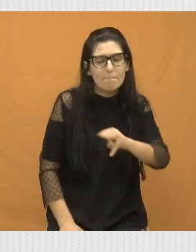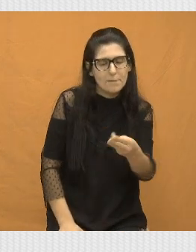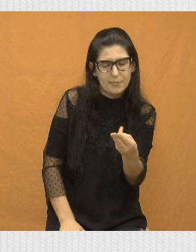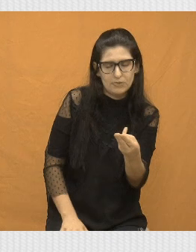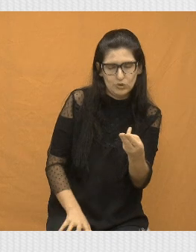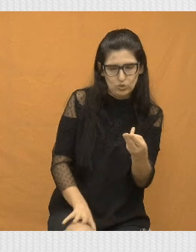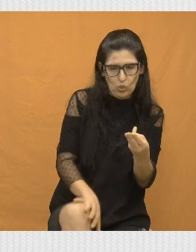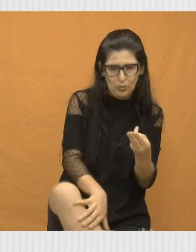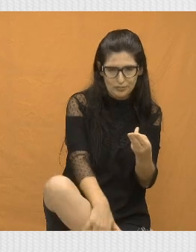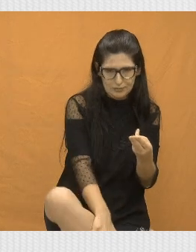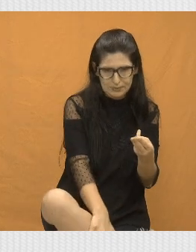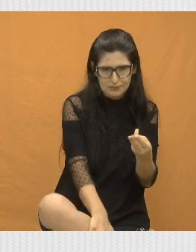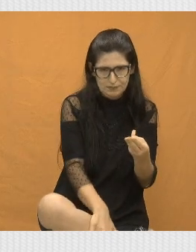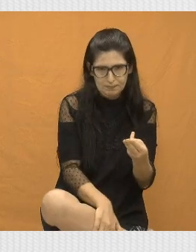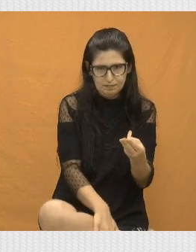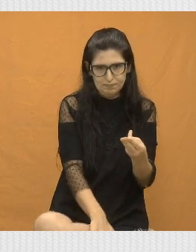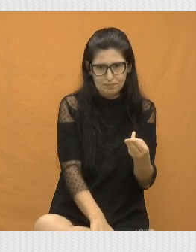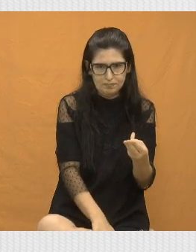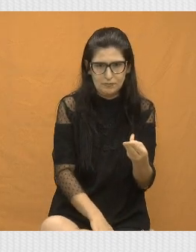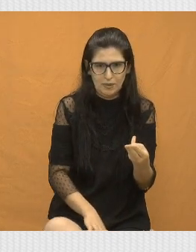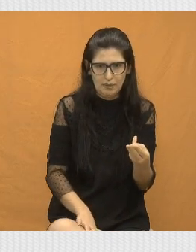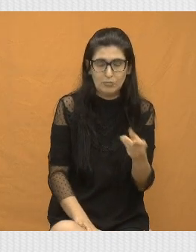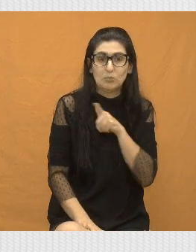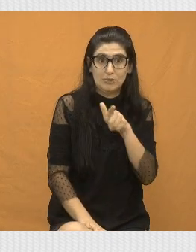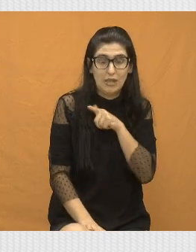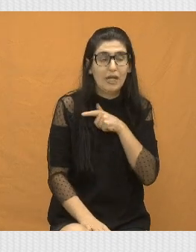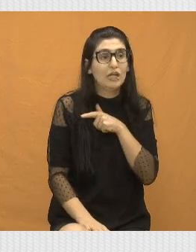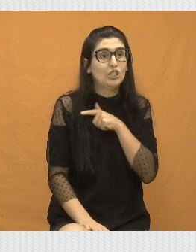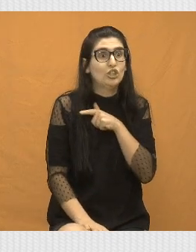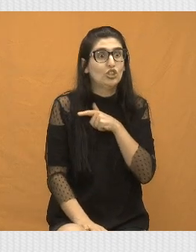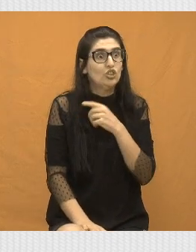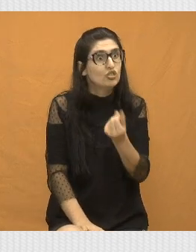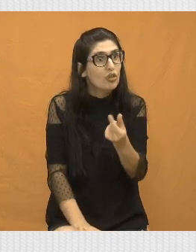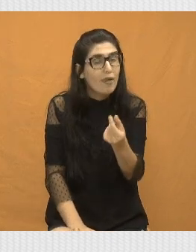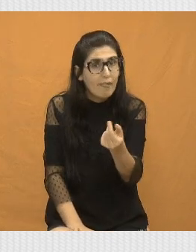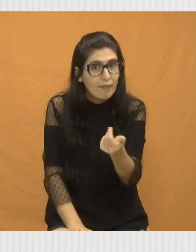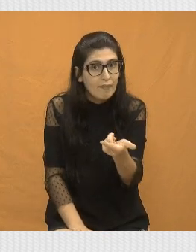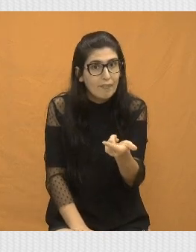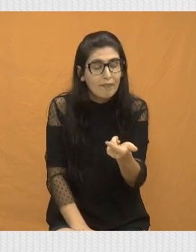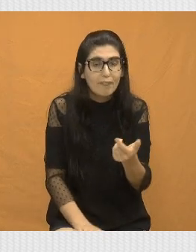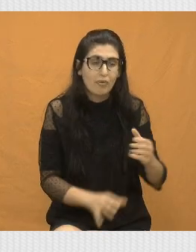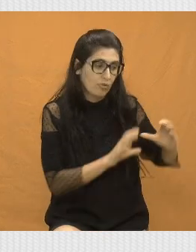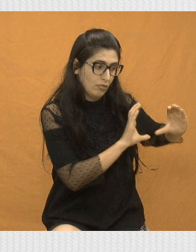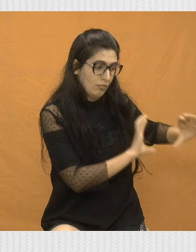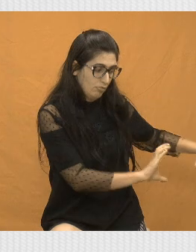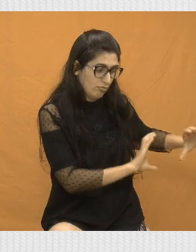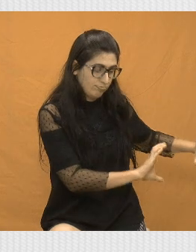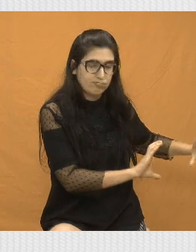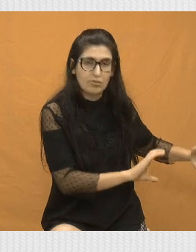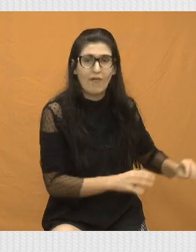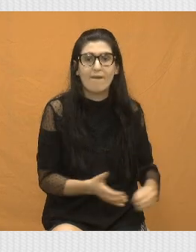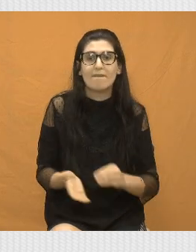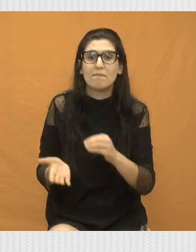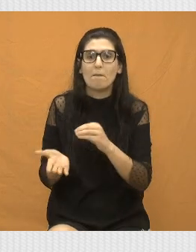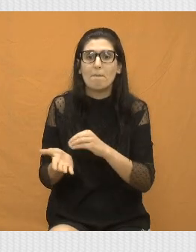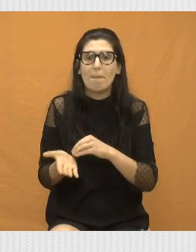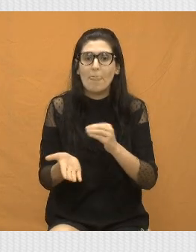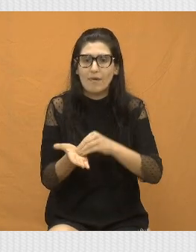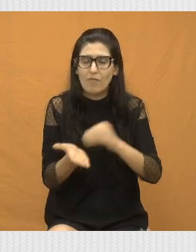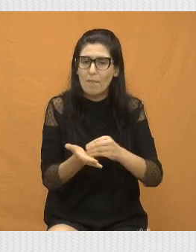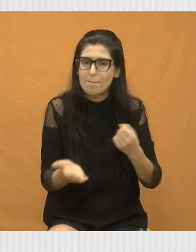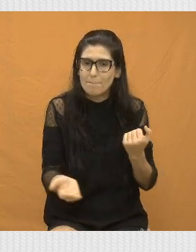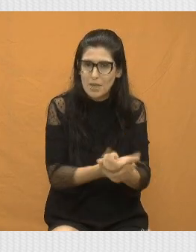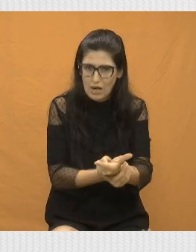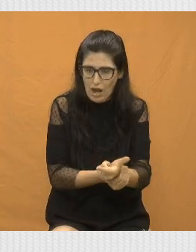milhões. Seria isso? Você está falando dos 24 milhões, 249? Poder Executivo. No segundo quadro, restos a pagar não processados.